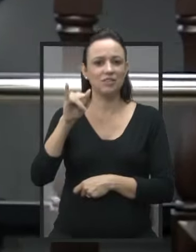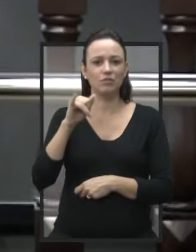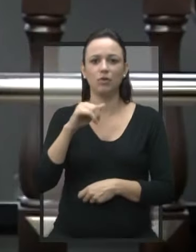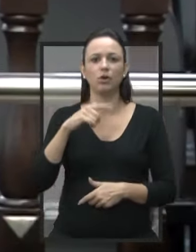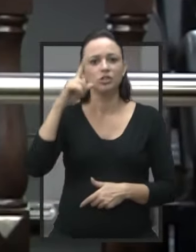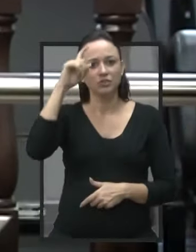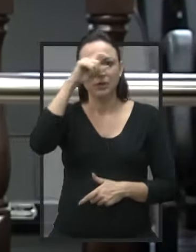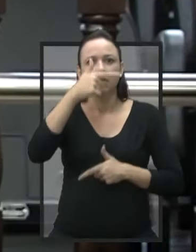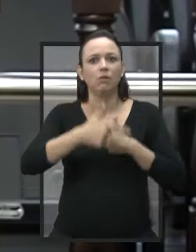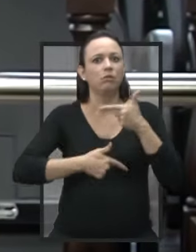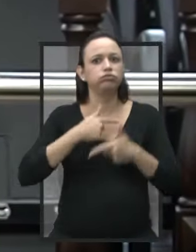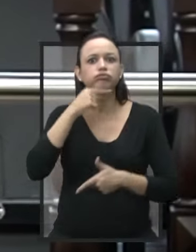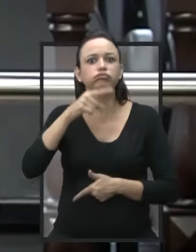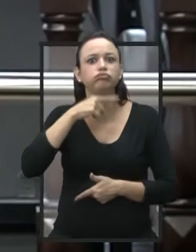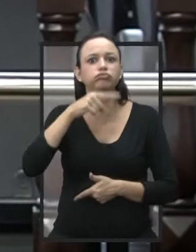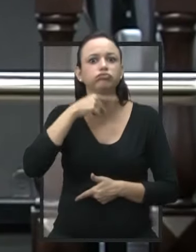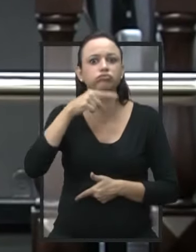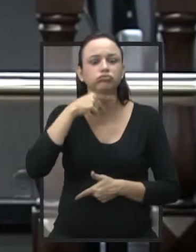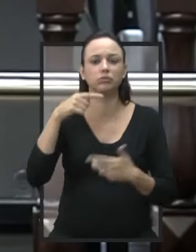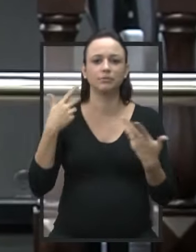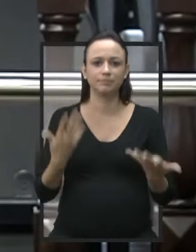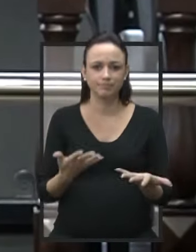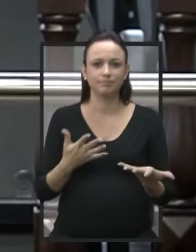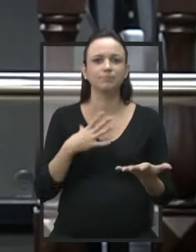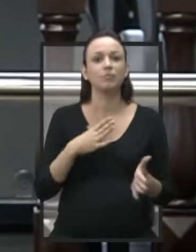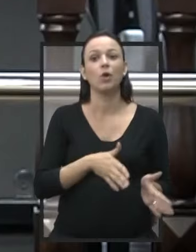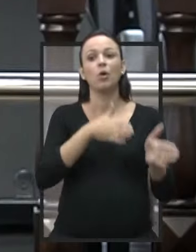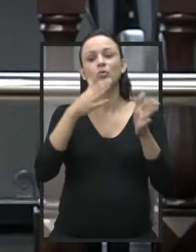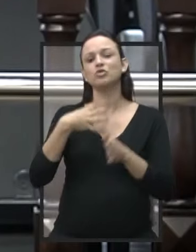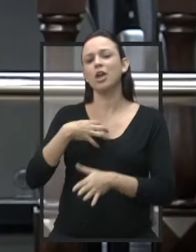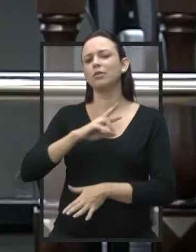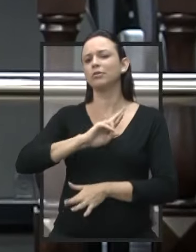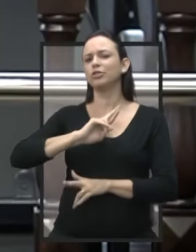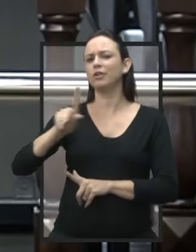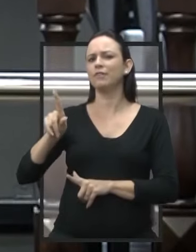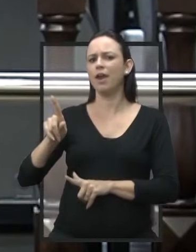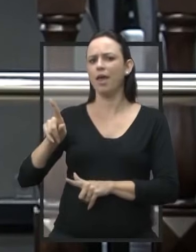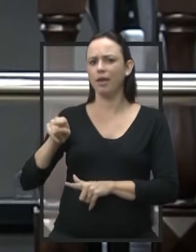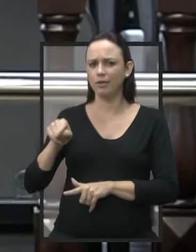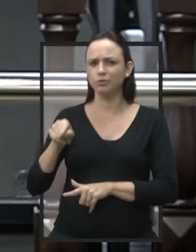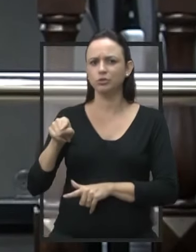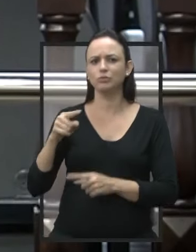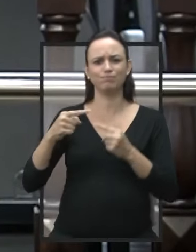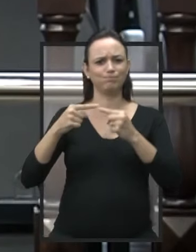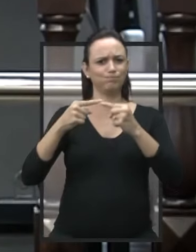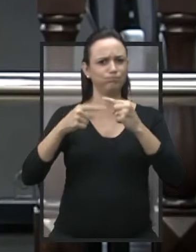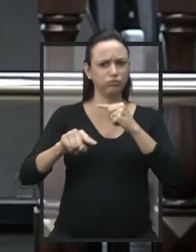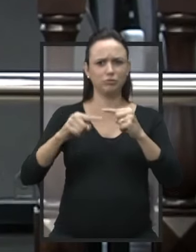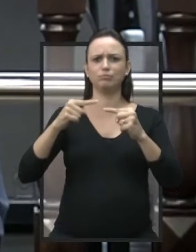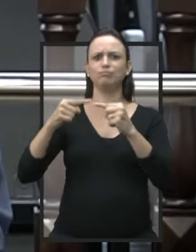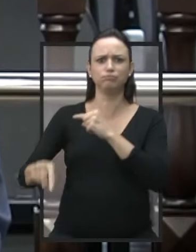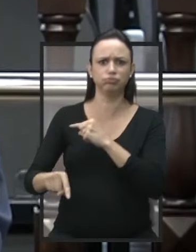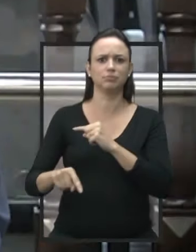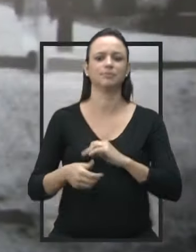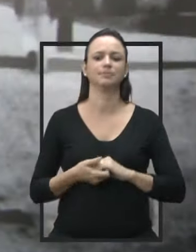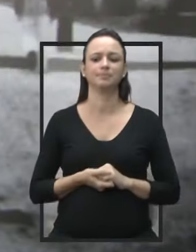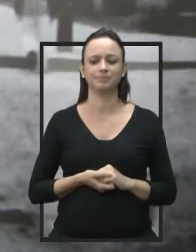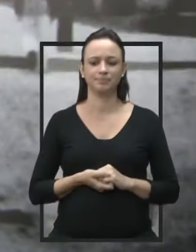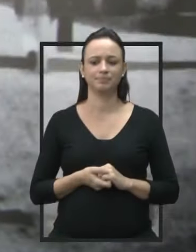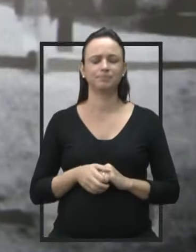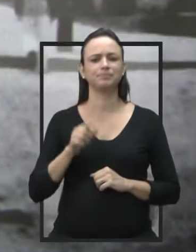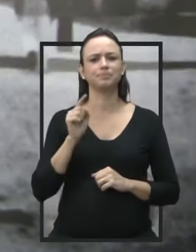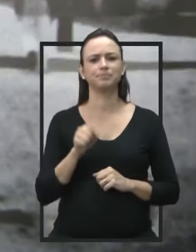praticamente ingovernável. Conhecia-se ali um outro lado do político, que chegou a fazer oposição por oposição.